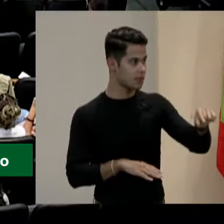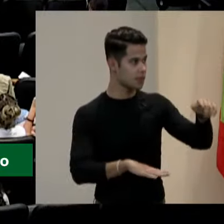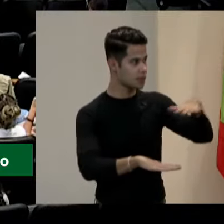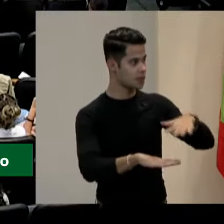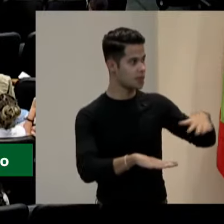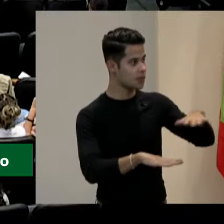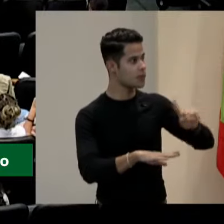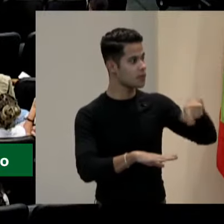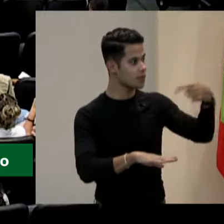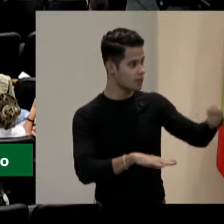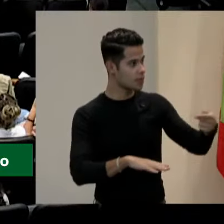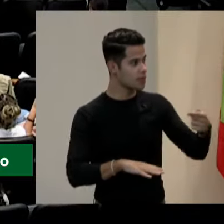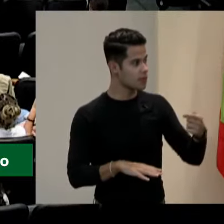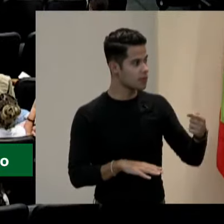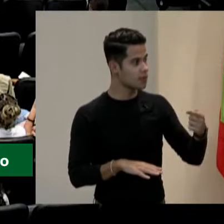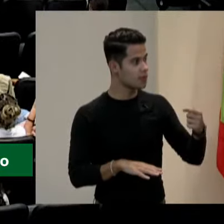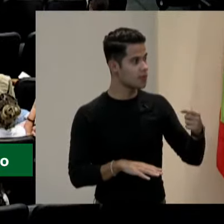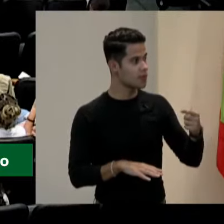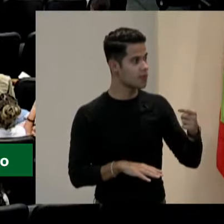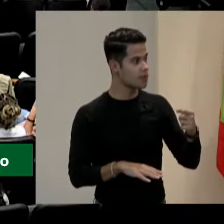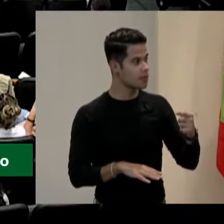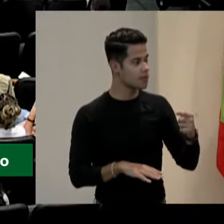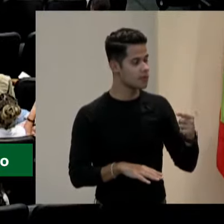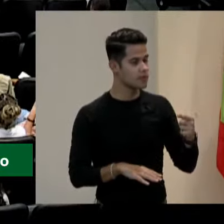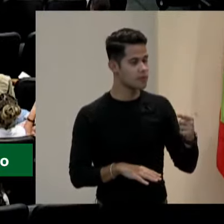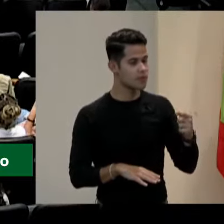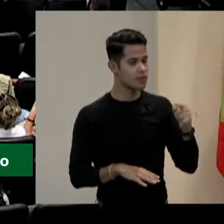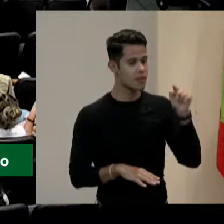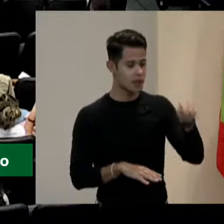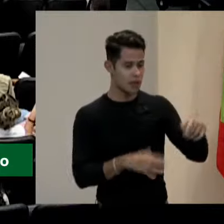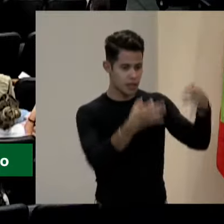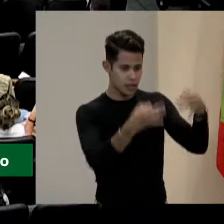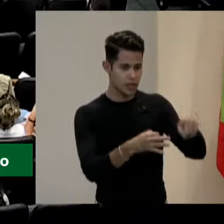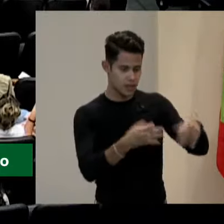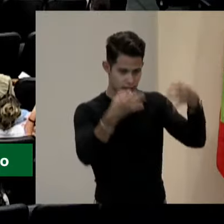eu nós grita para você. Pai, vem, Tião. Aí o que que você faz? Corre.